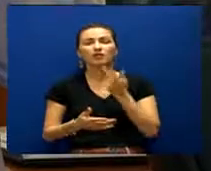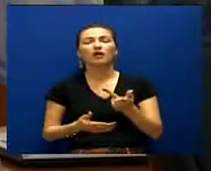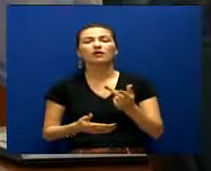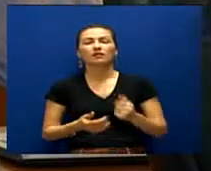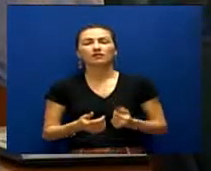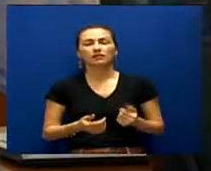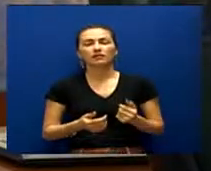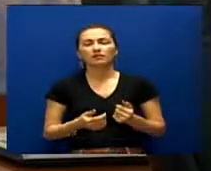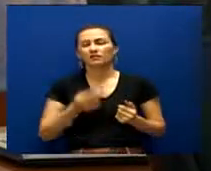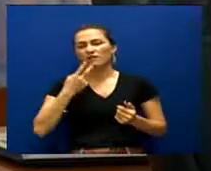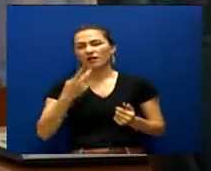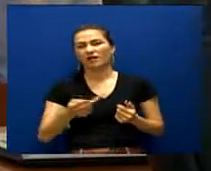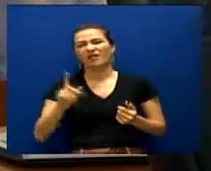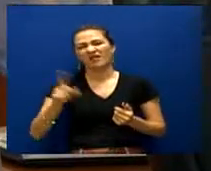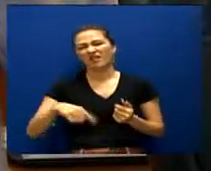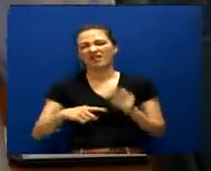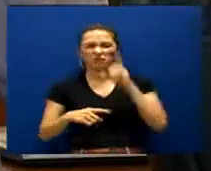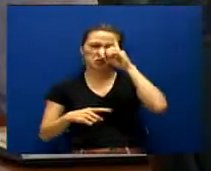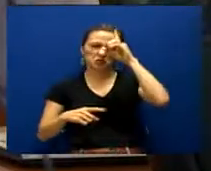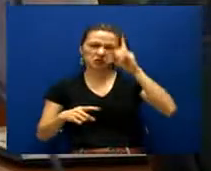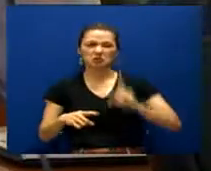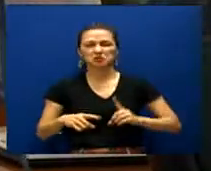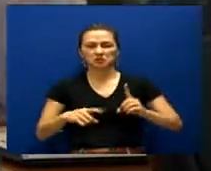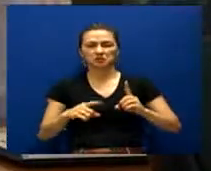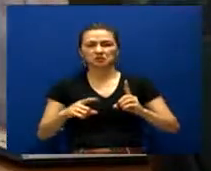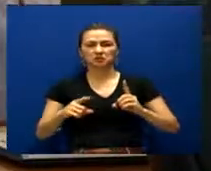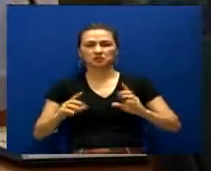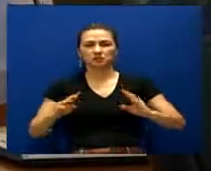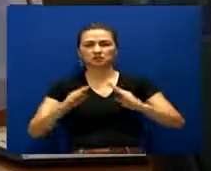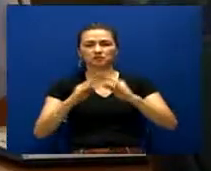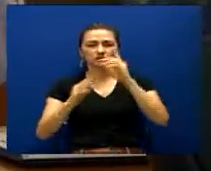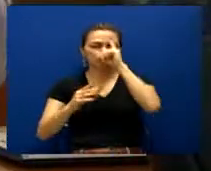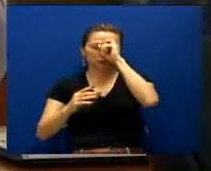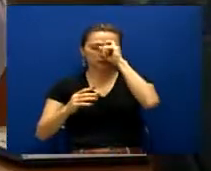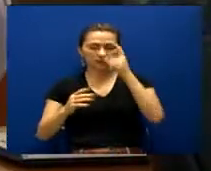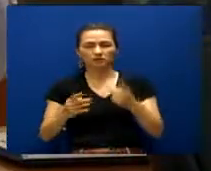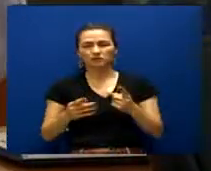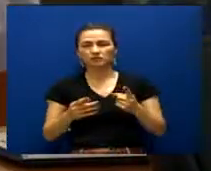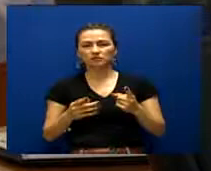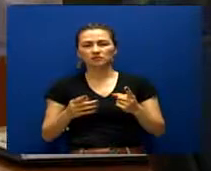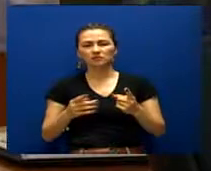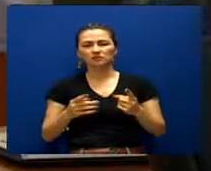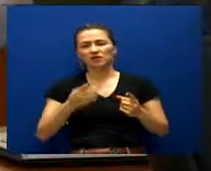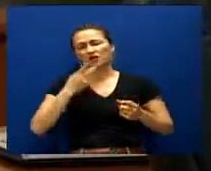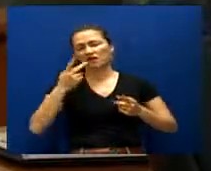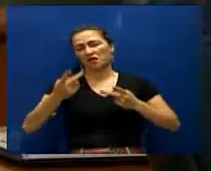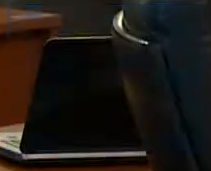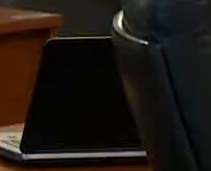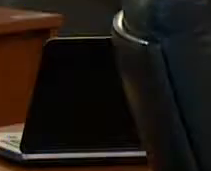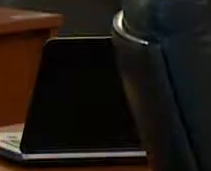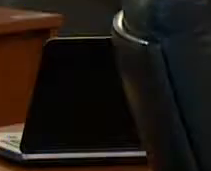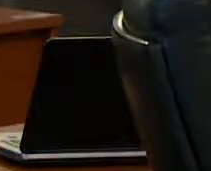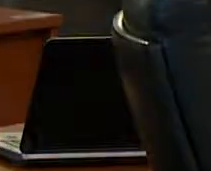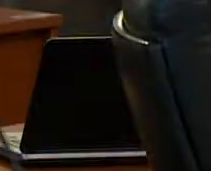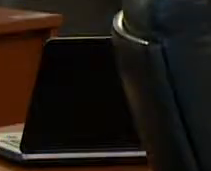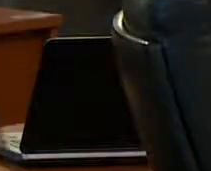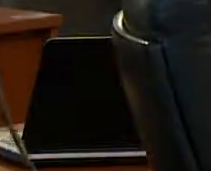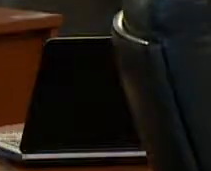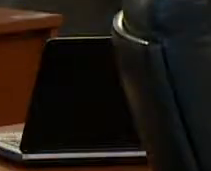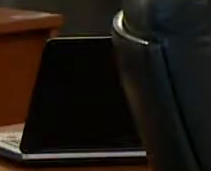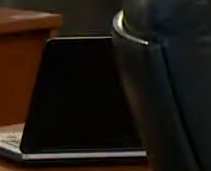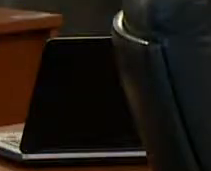lá. Ou era, sei lá, provedor da Santa Casa. Ele não era provedor, ele